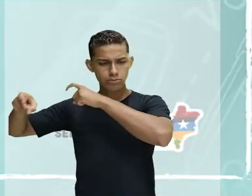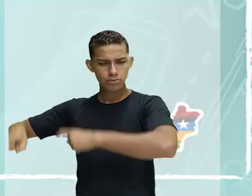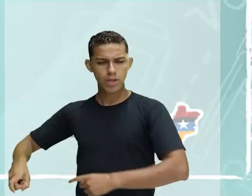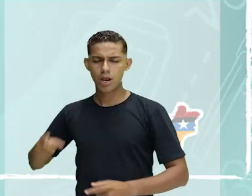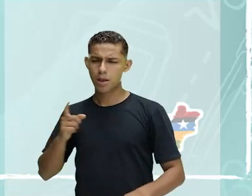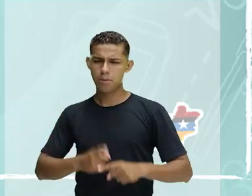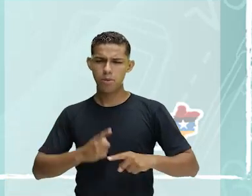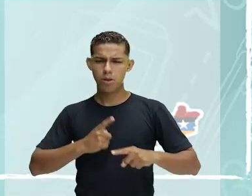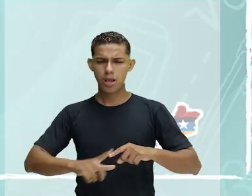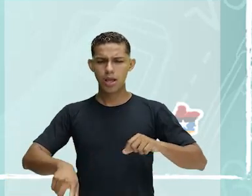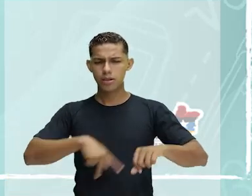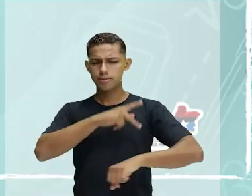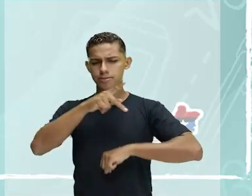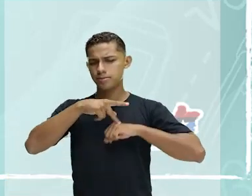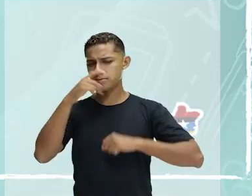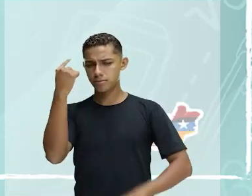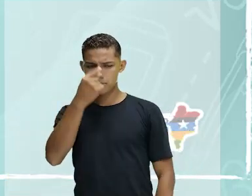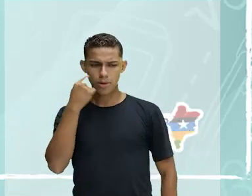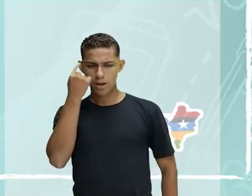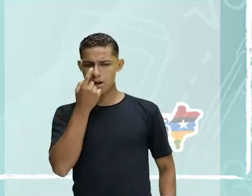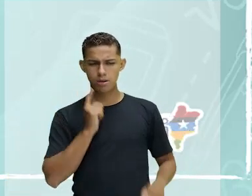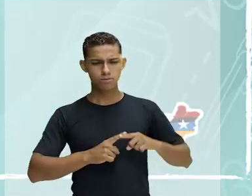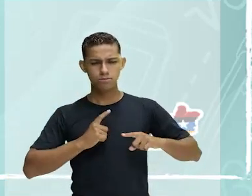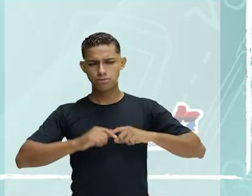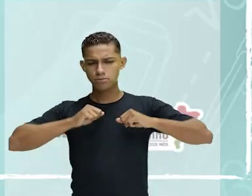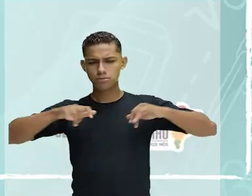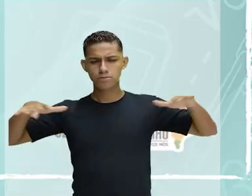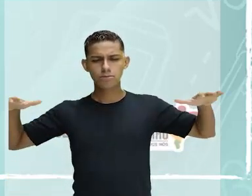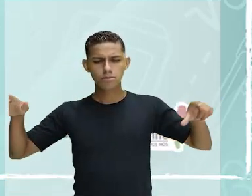né? Por que esse agroturismo